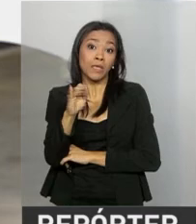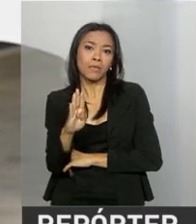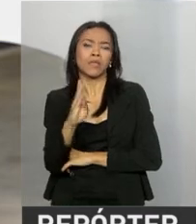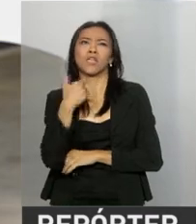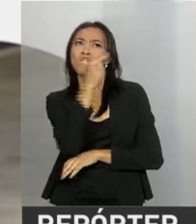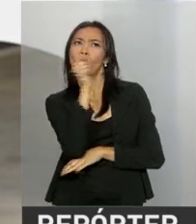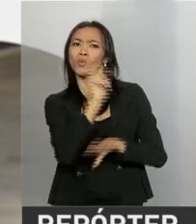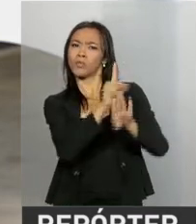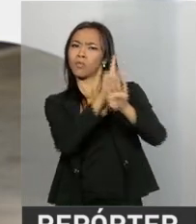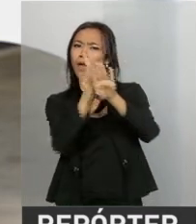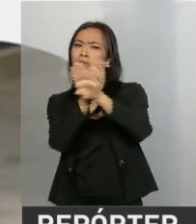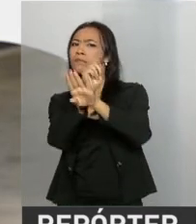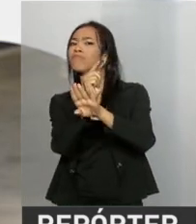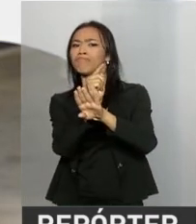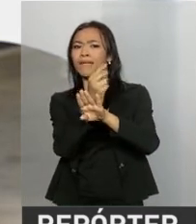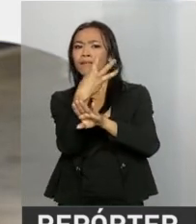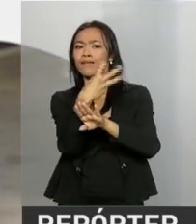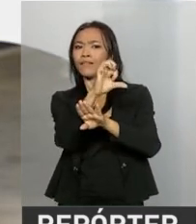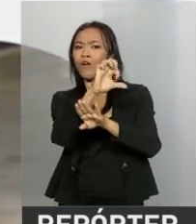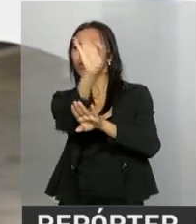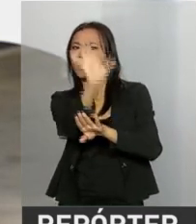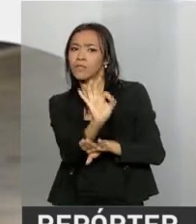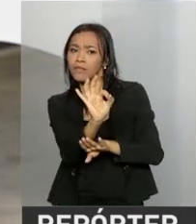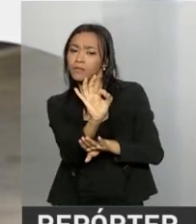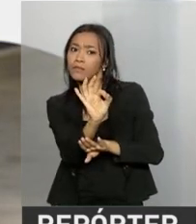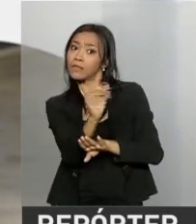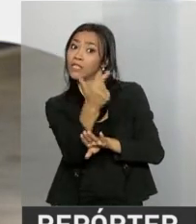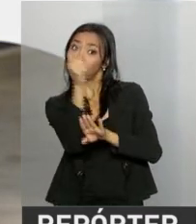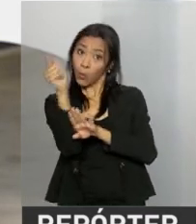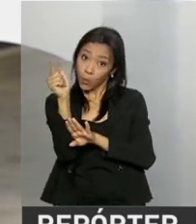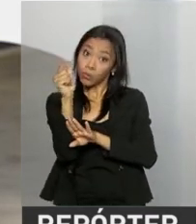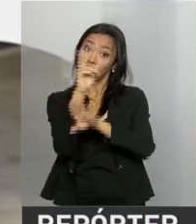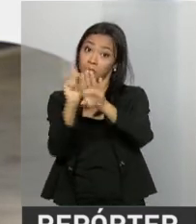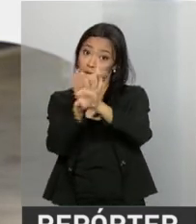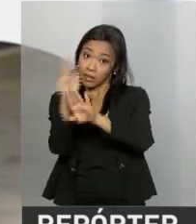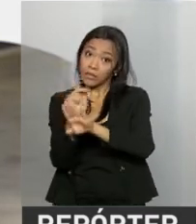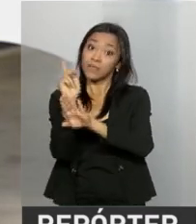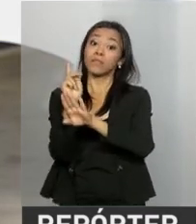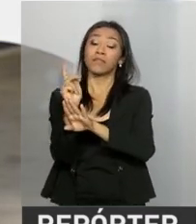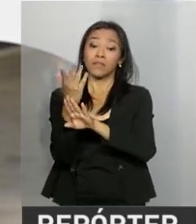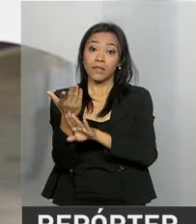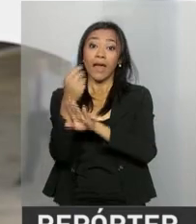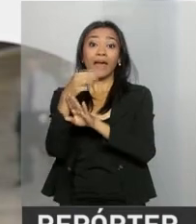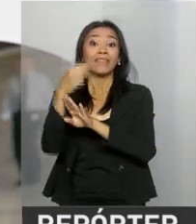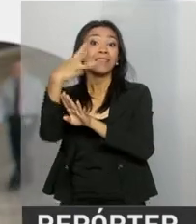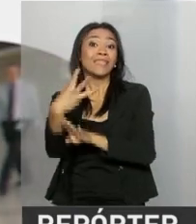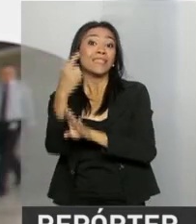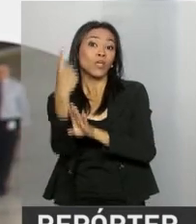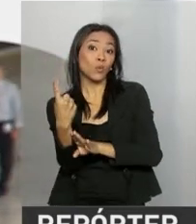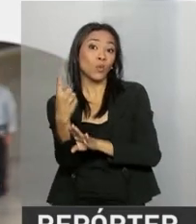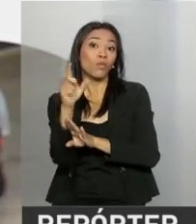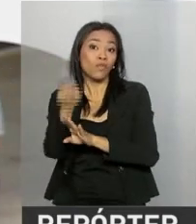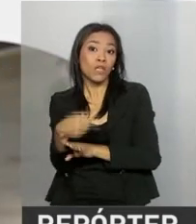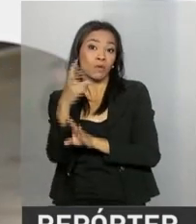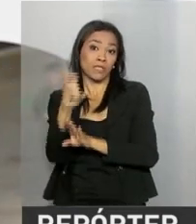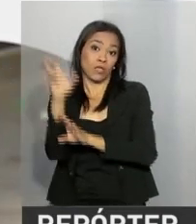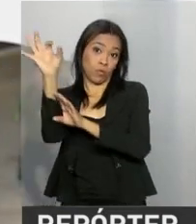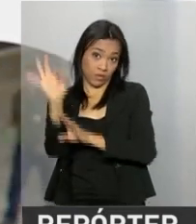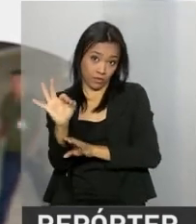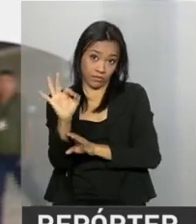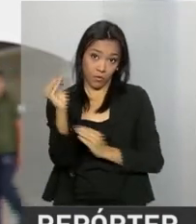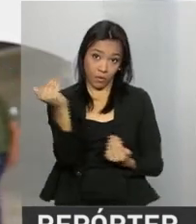desenvolvidos esse número é de apenas 39% em outros países em desenvolvimento é de 31,5 por